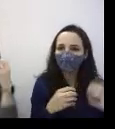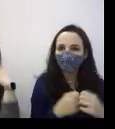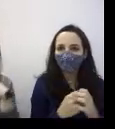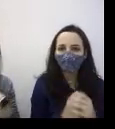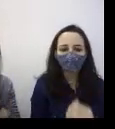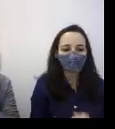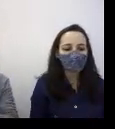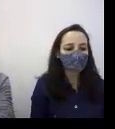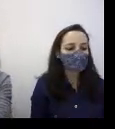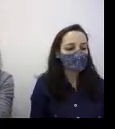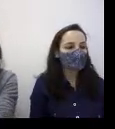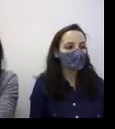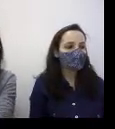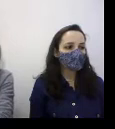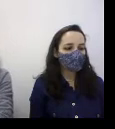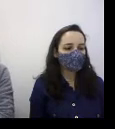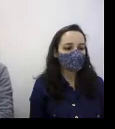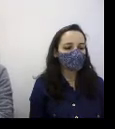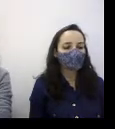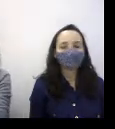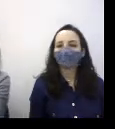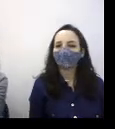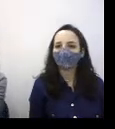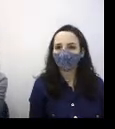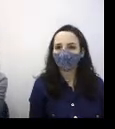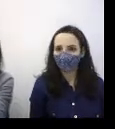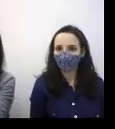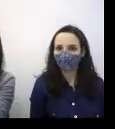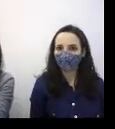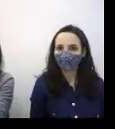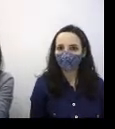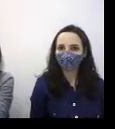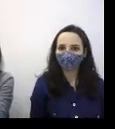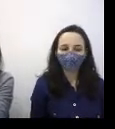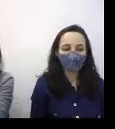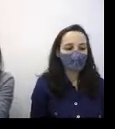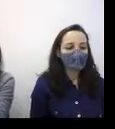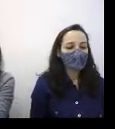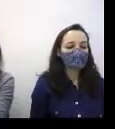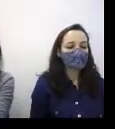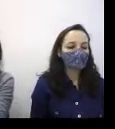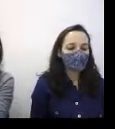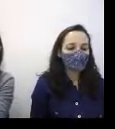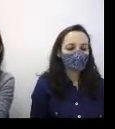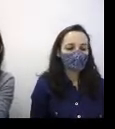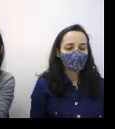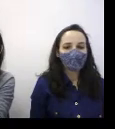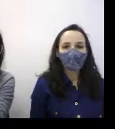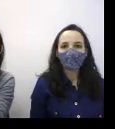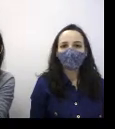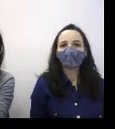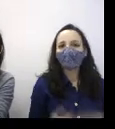outras emoções ali envolvidas, não entendem a sua importância. E a